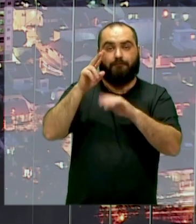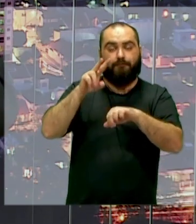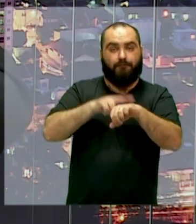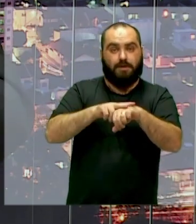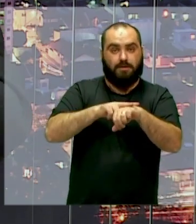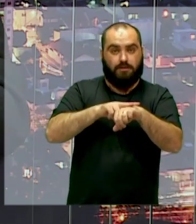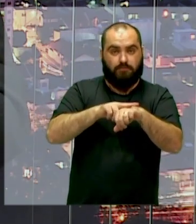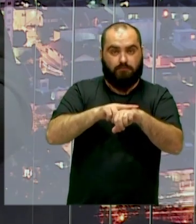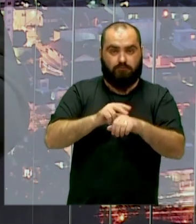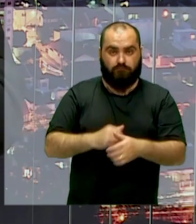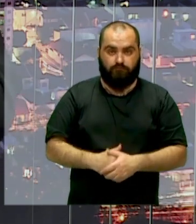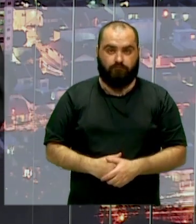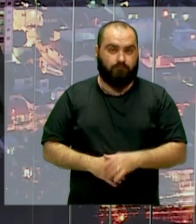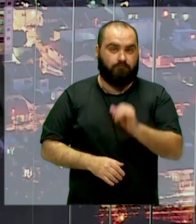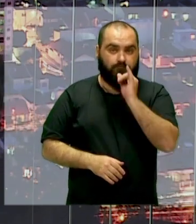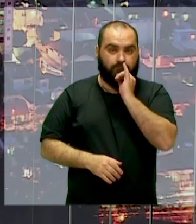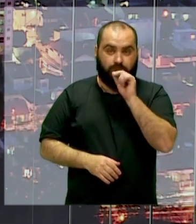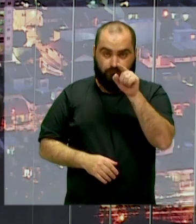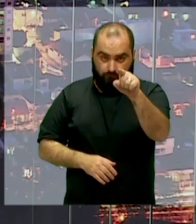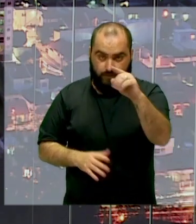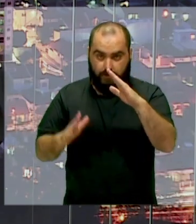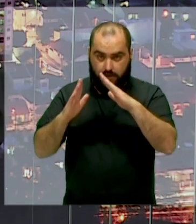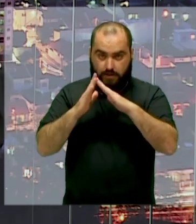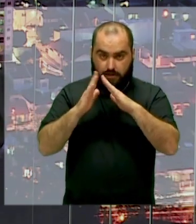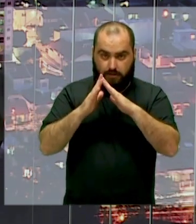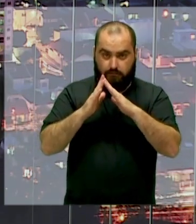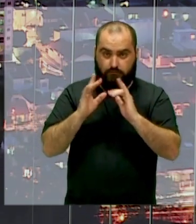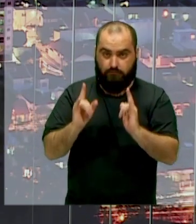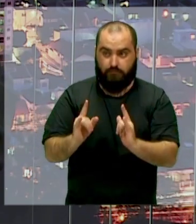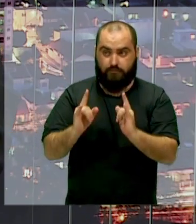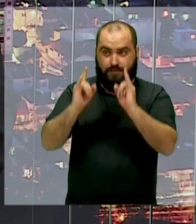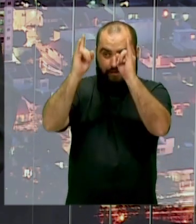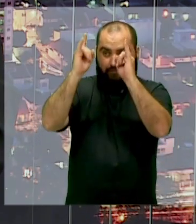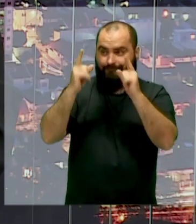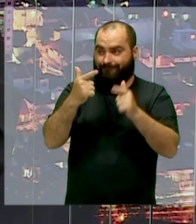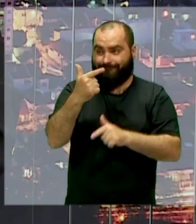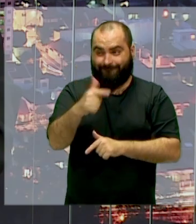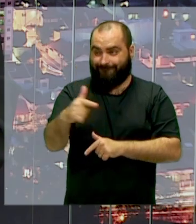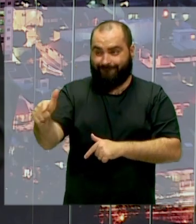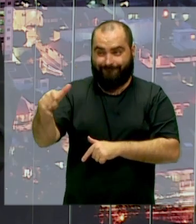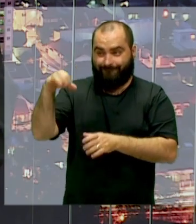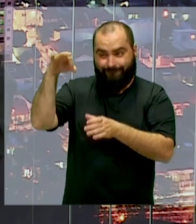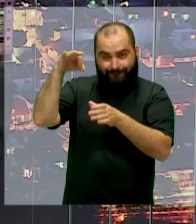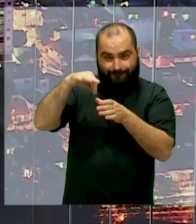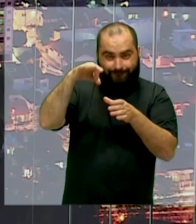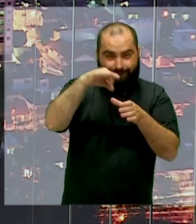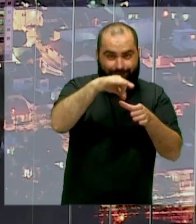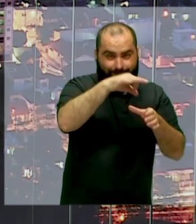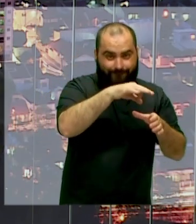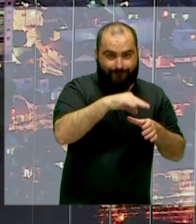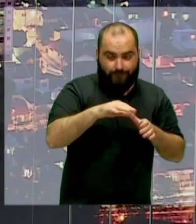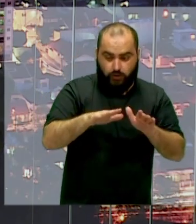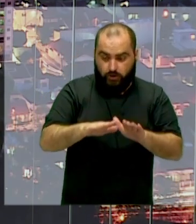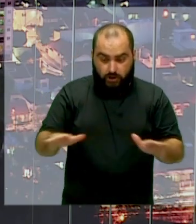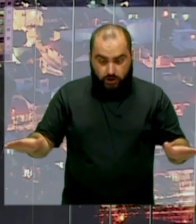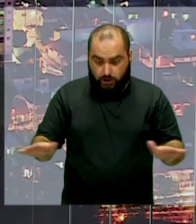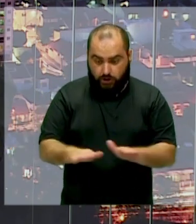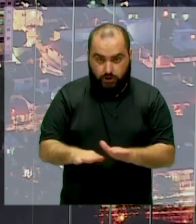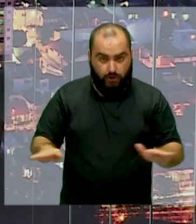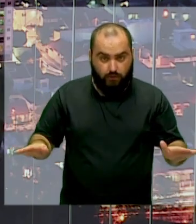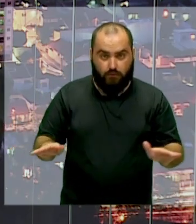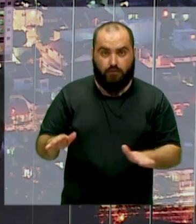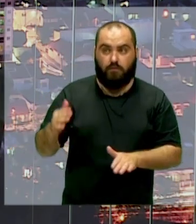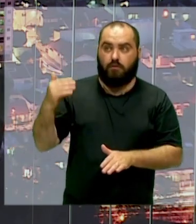para você que não tem né você que mora num prédio Você não tem o espaço para plantar no chão